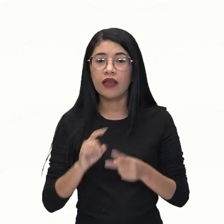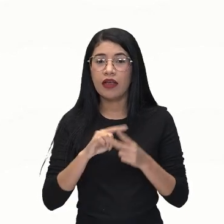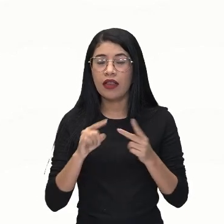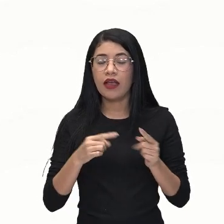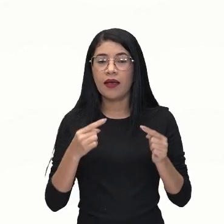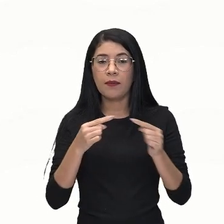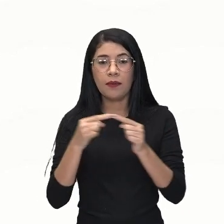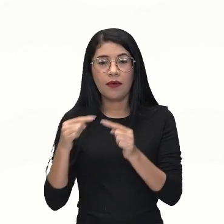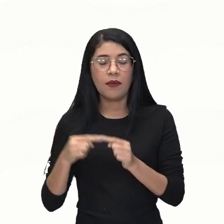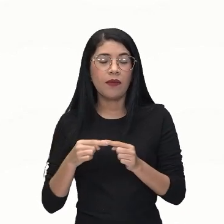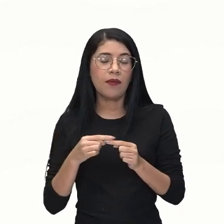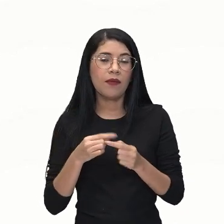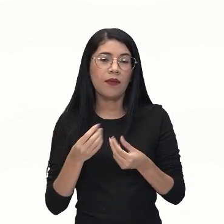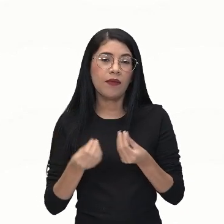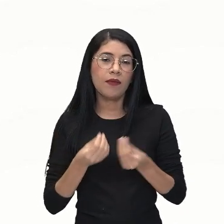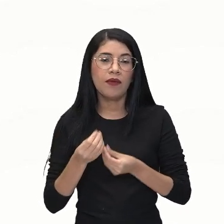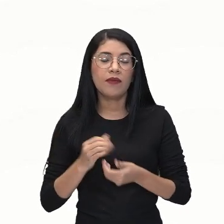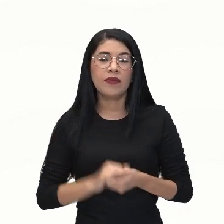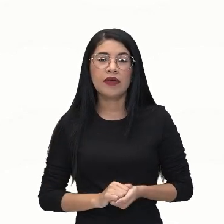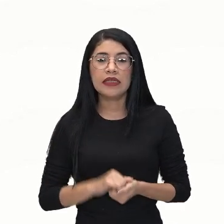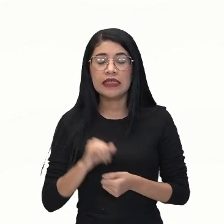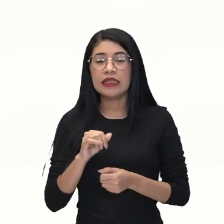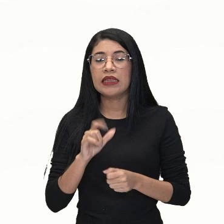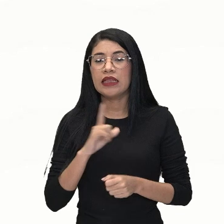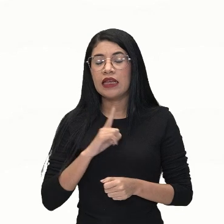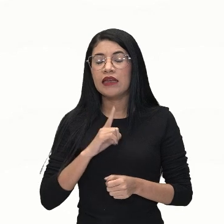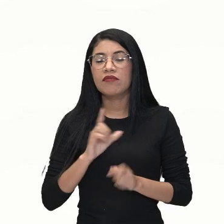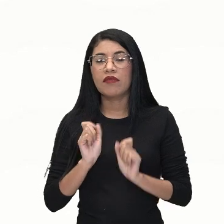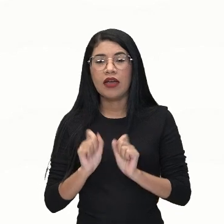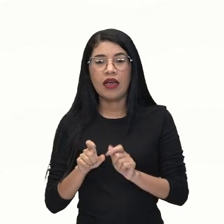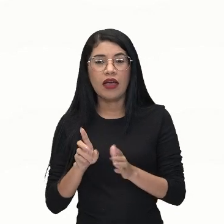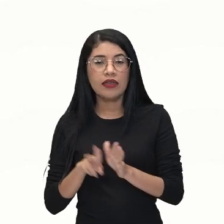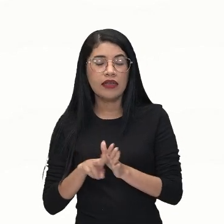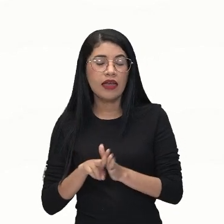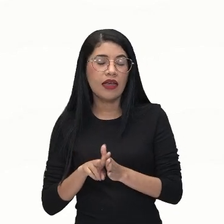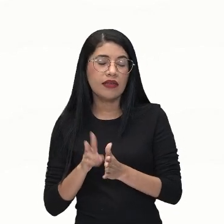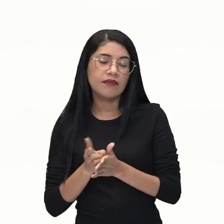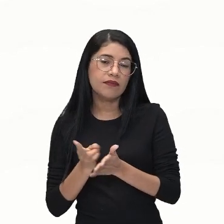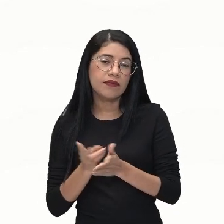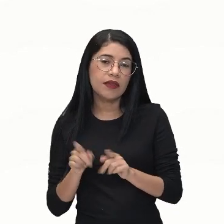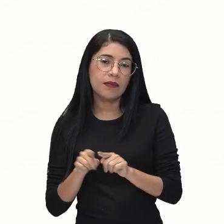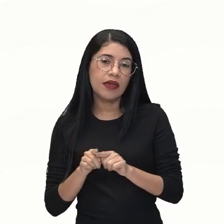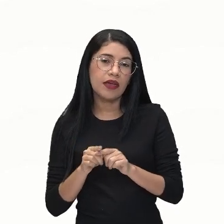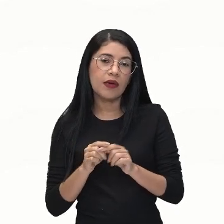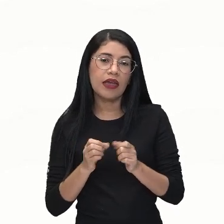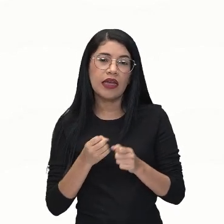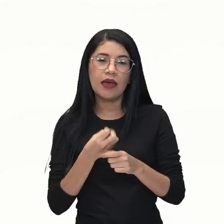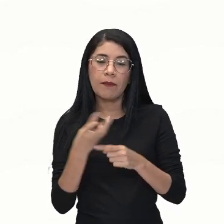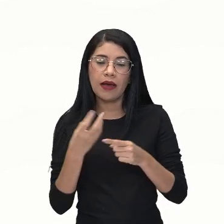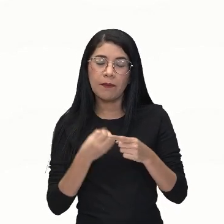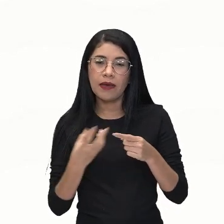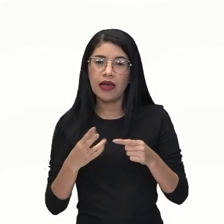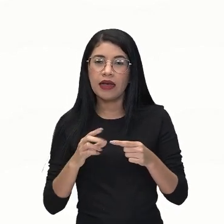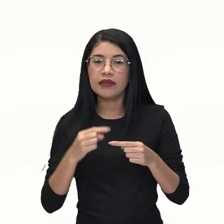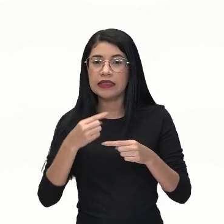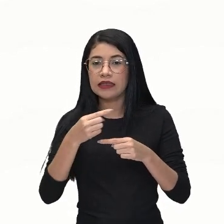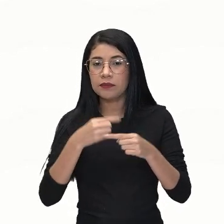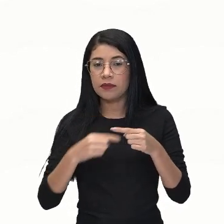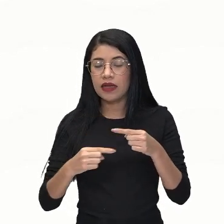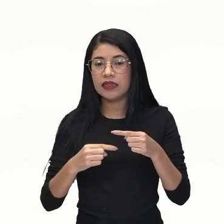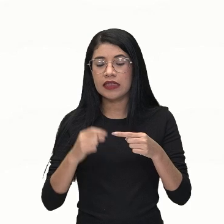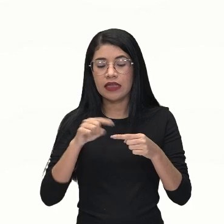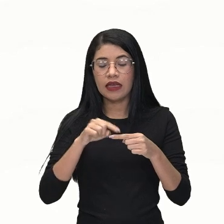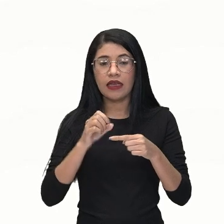diretamente proporcionais quando variam sempre na mesma razão. Ou seja, quando uma aumenta,